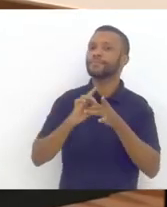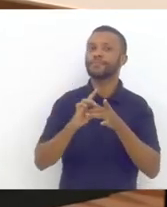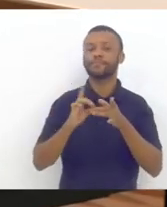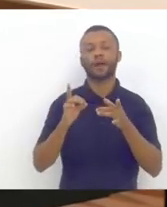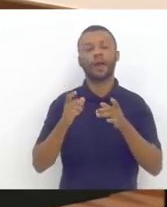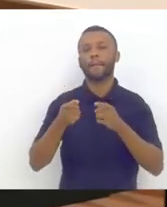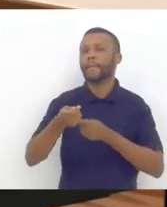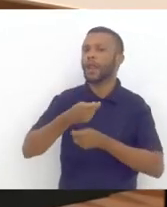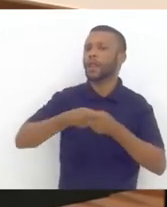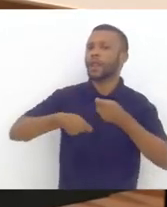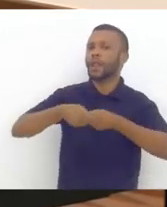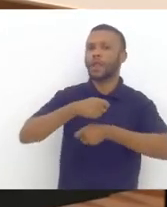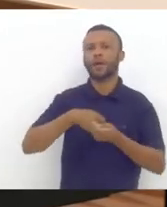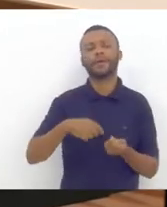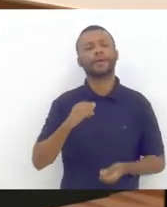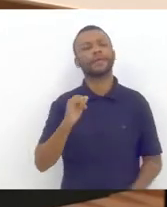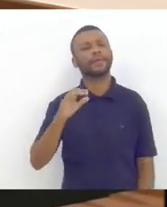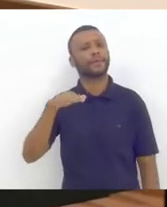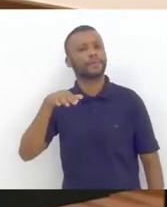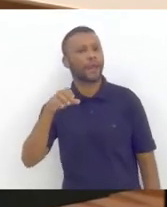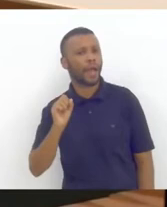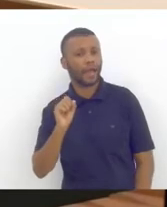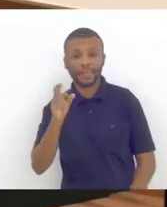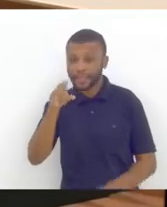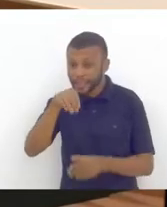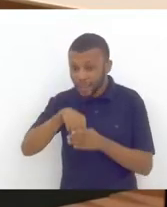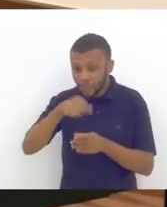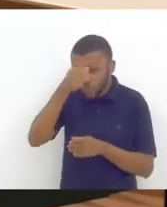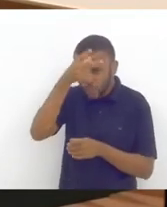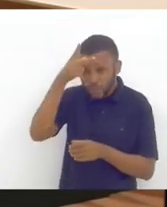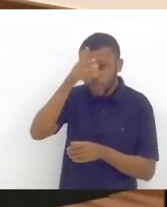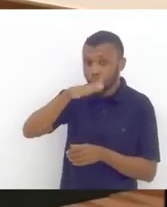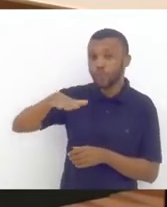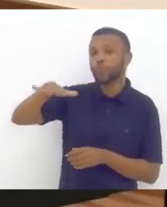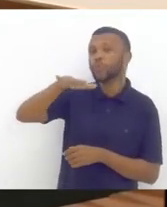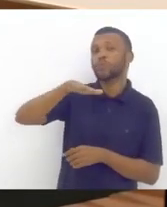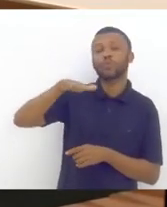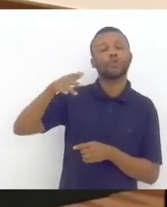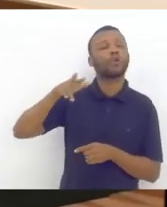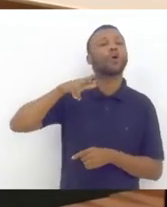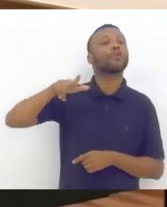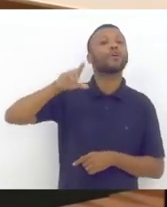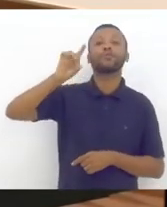movimentação financeira do ICMS dentro do âmbito do município. Nós sabemos que os municípios mais pobres